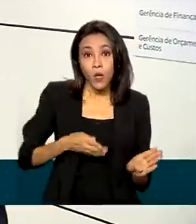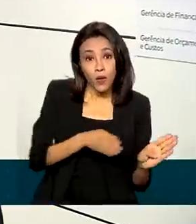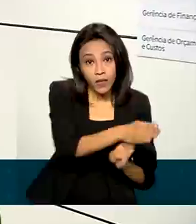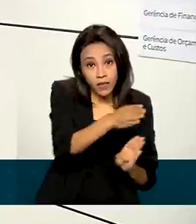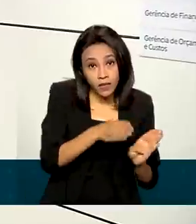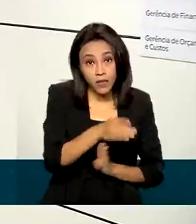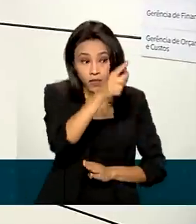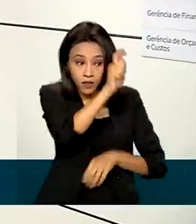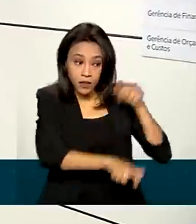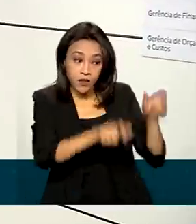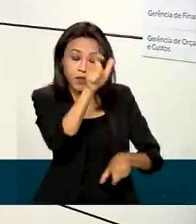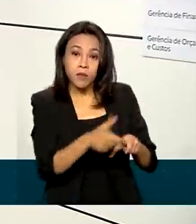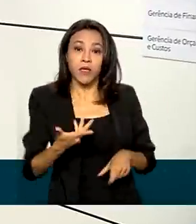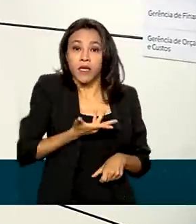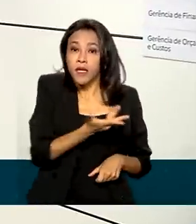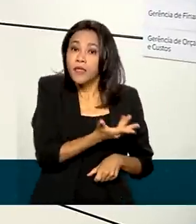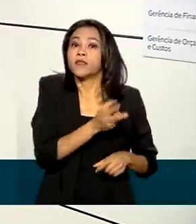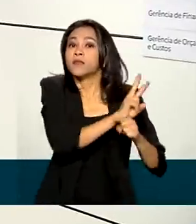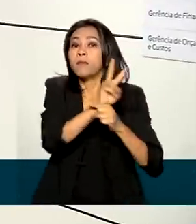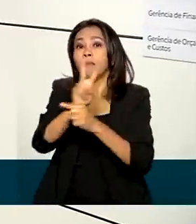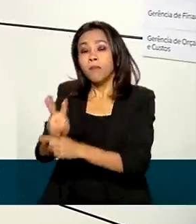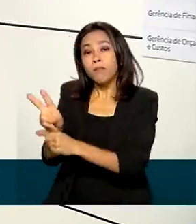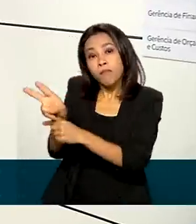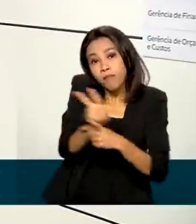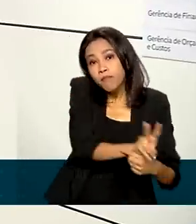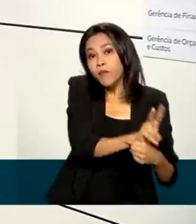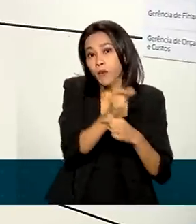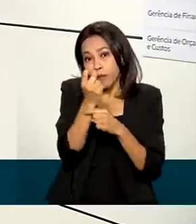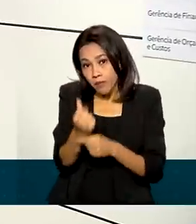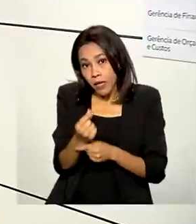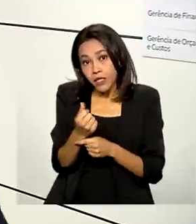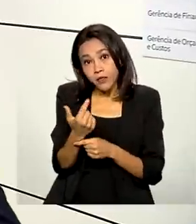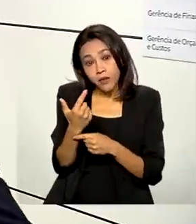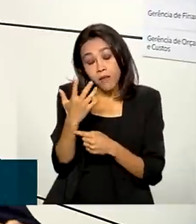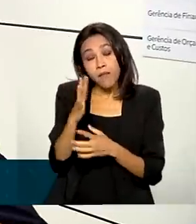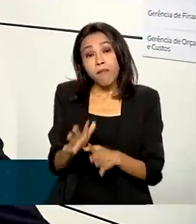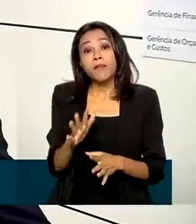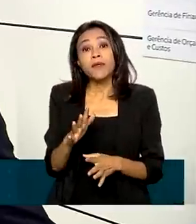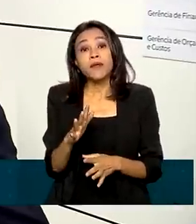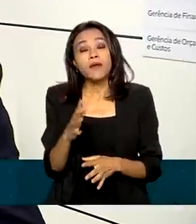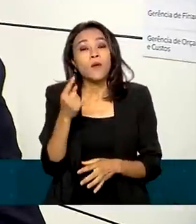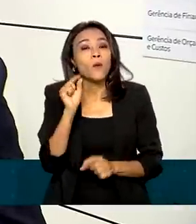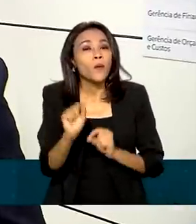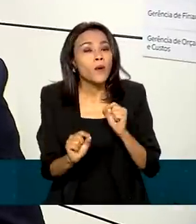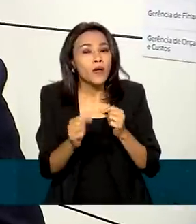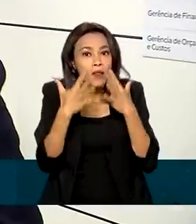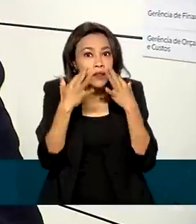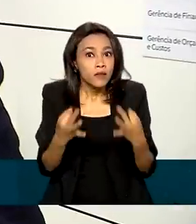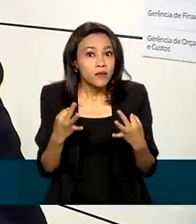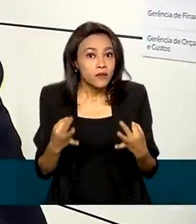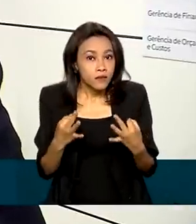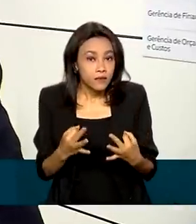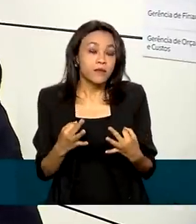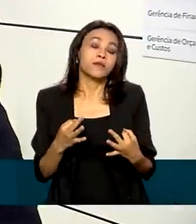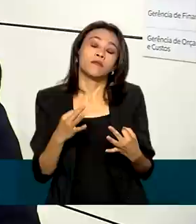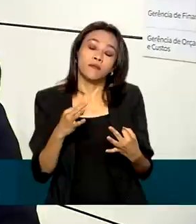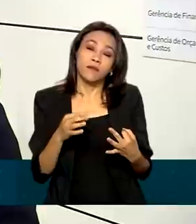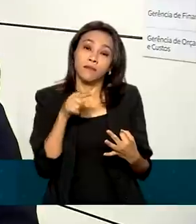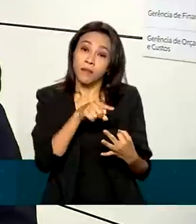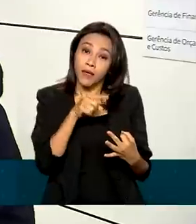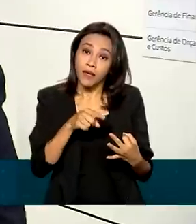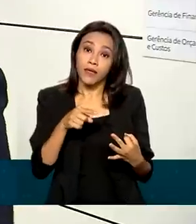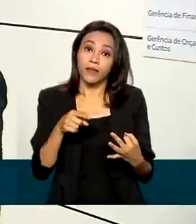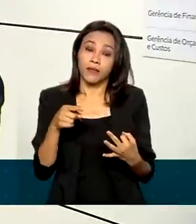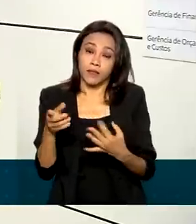empréstimo ele seja solicitado observando a vantagem contrair essa modalidade de